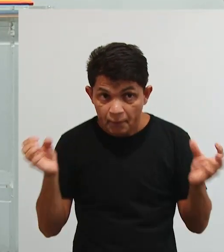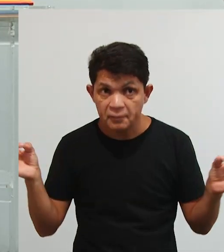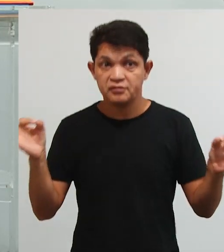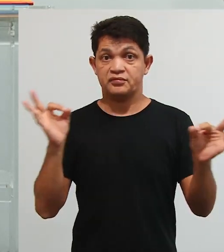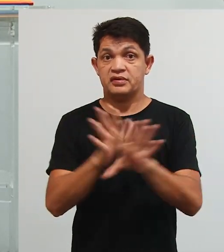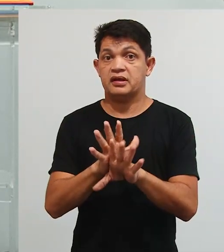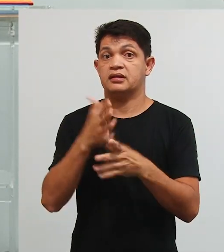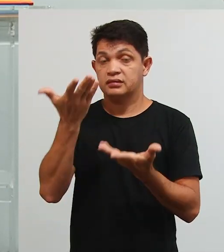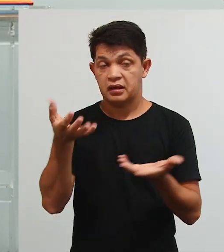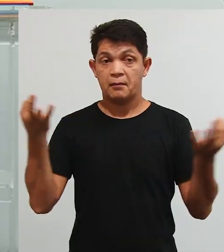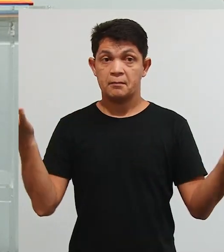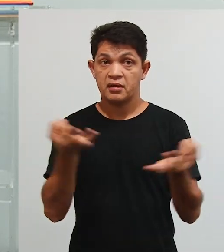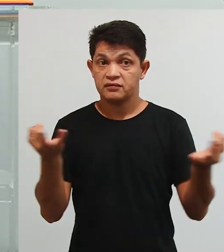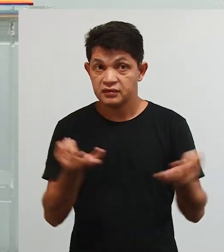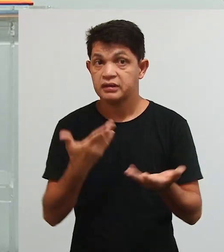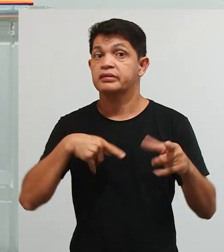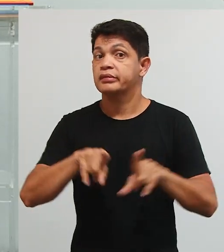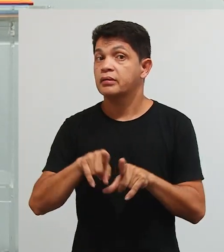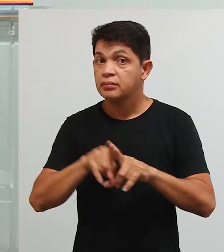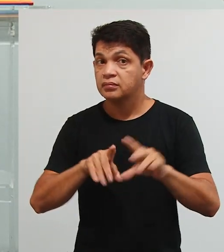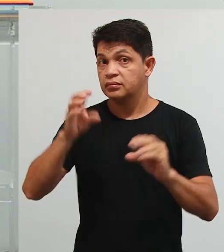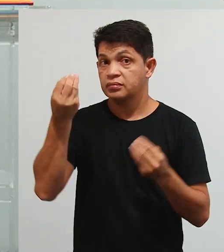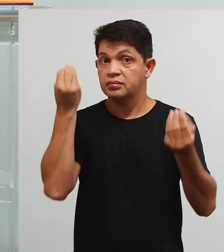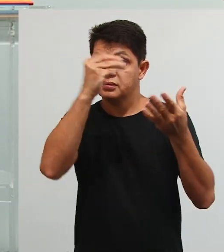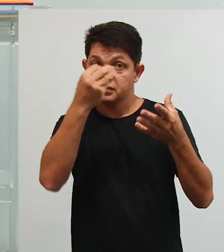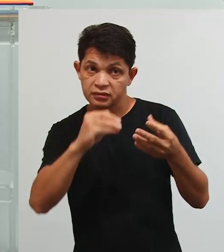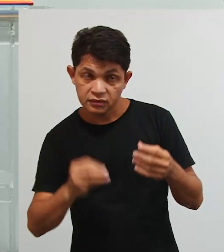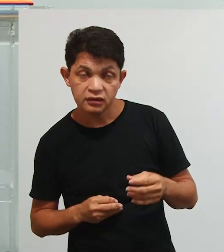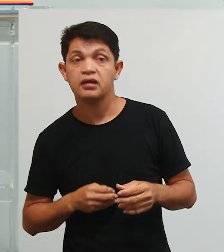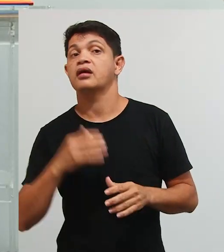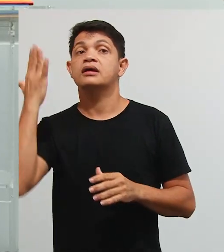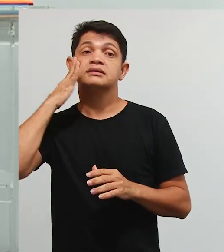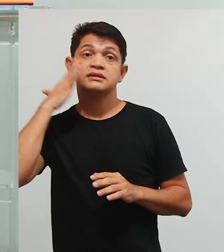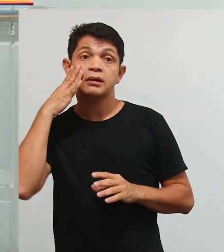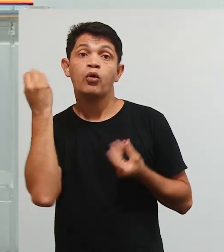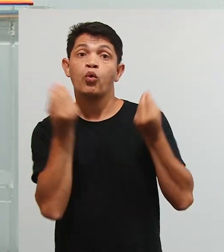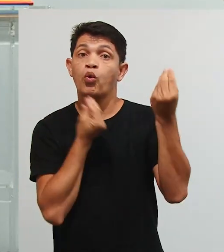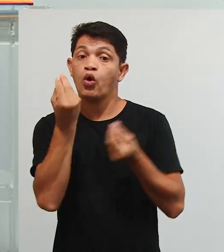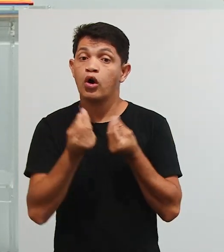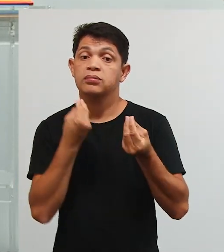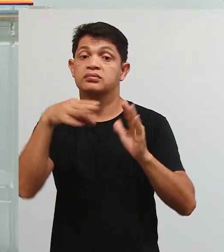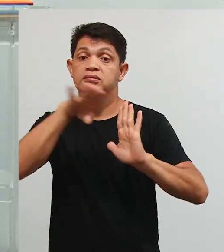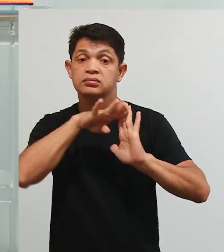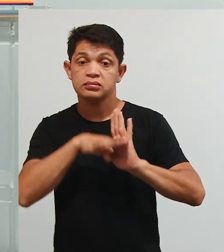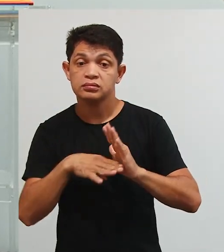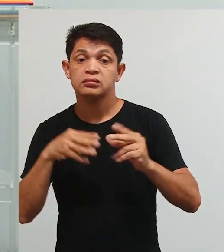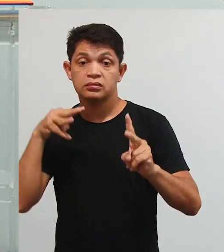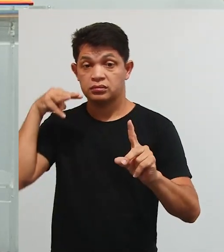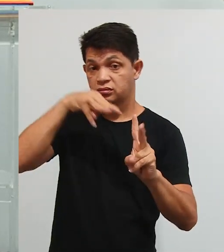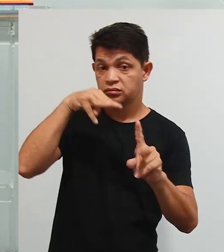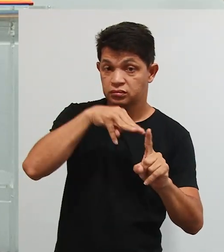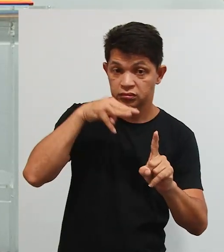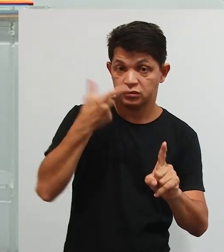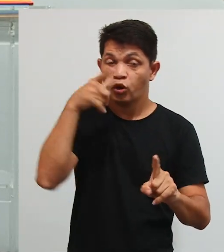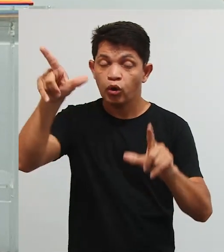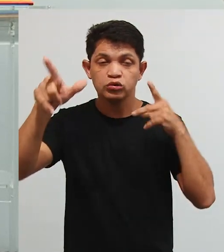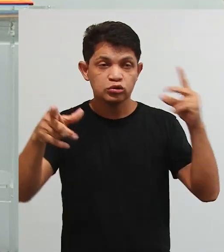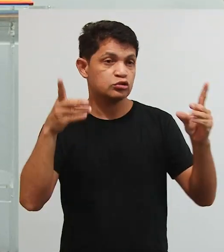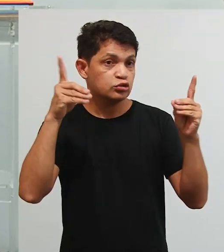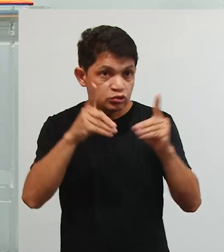do processo de intervenção. E aí você tem o quê? Como é que é essa abordagem?